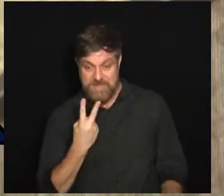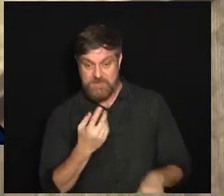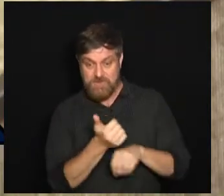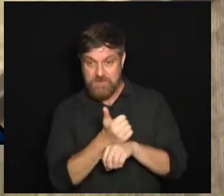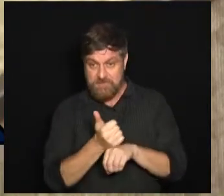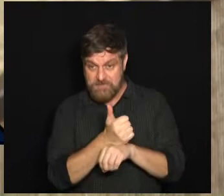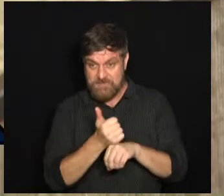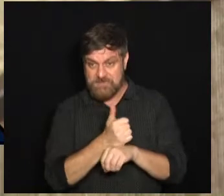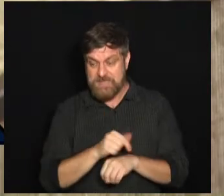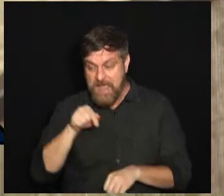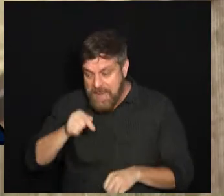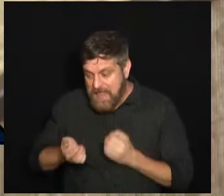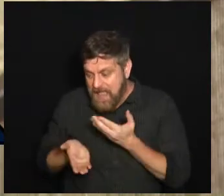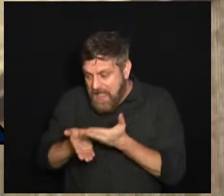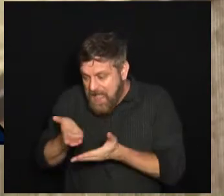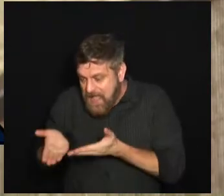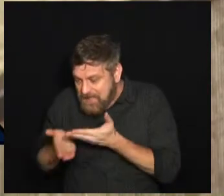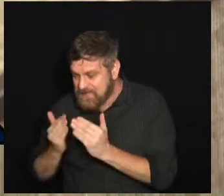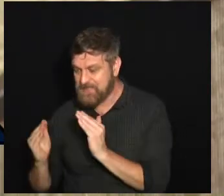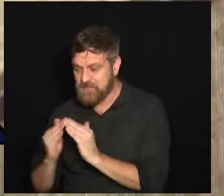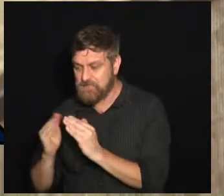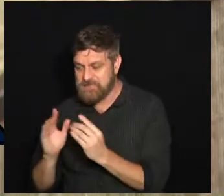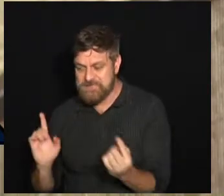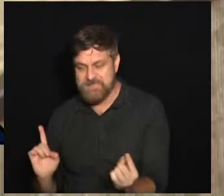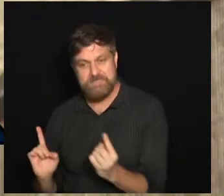poderão ter um atendimento domiciliar,